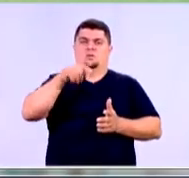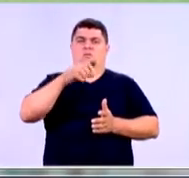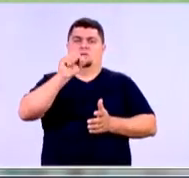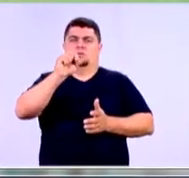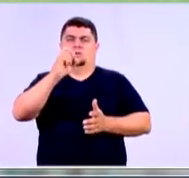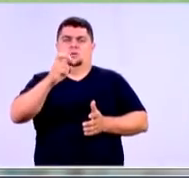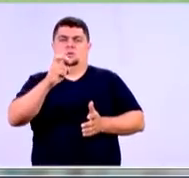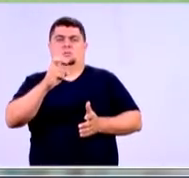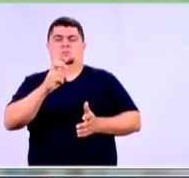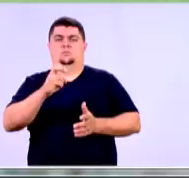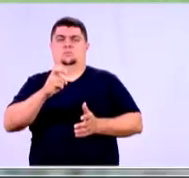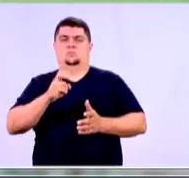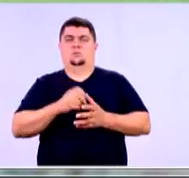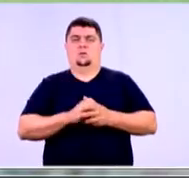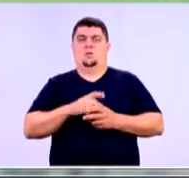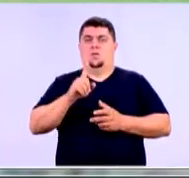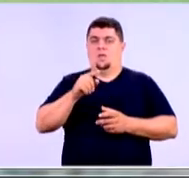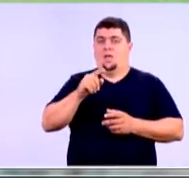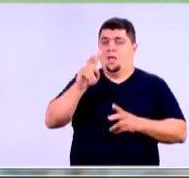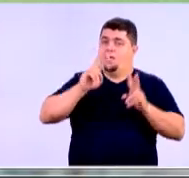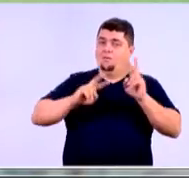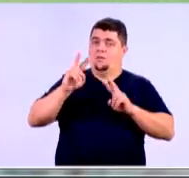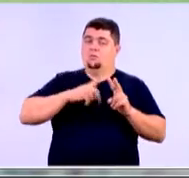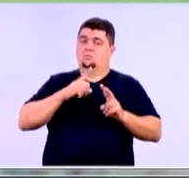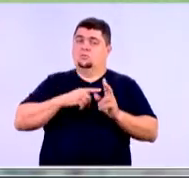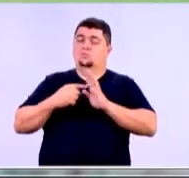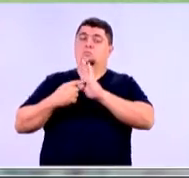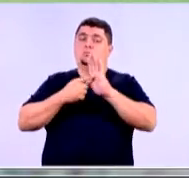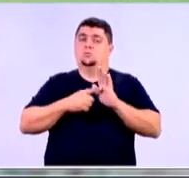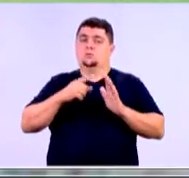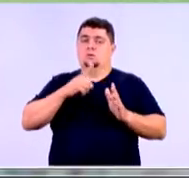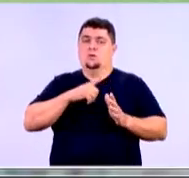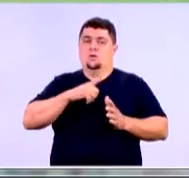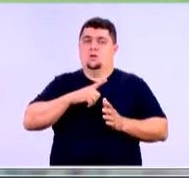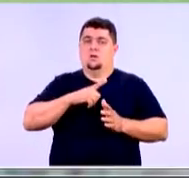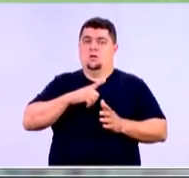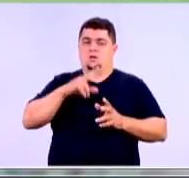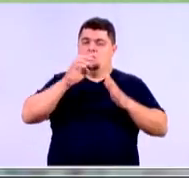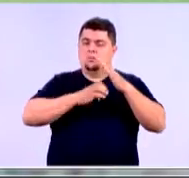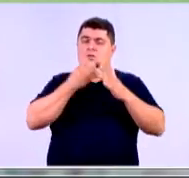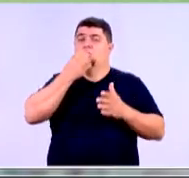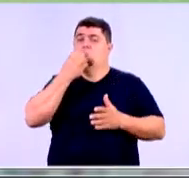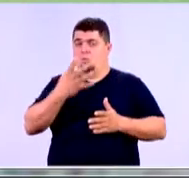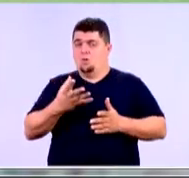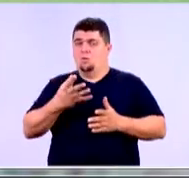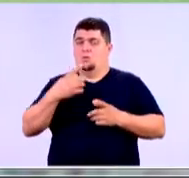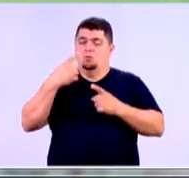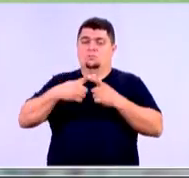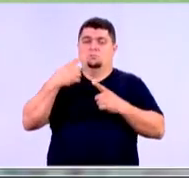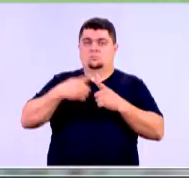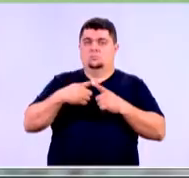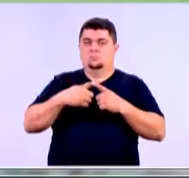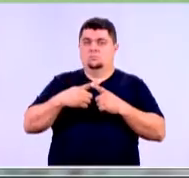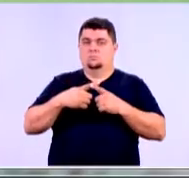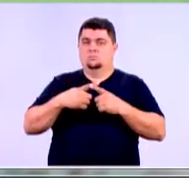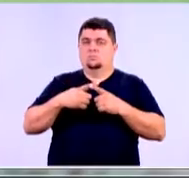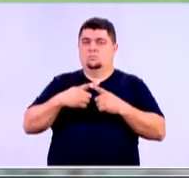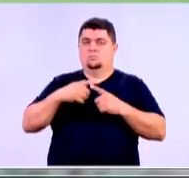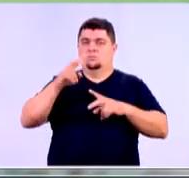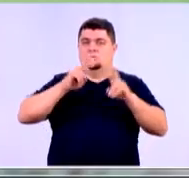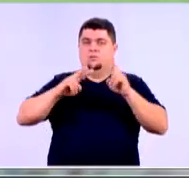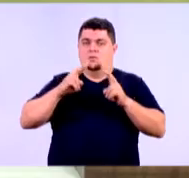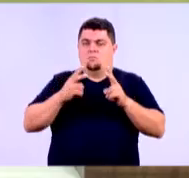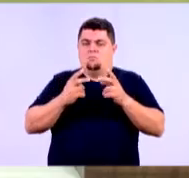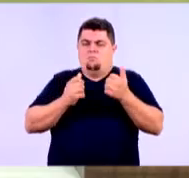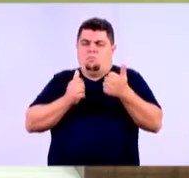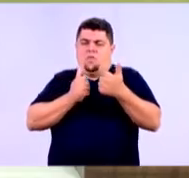0,85? Professor, esse valor está indicando que a empresa ela ainda continua numa boa situação, porque o valor ele ainda está próximo de 1,